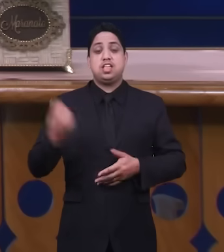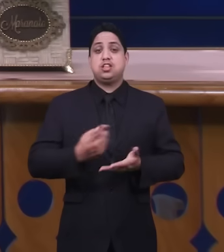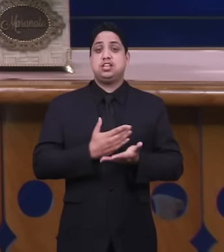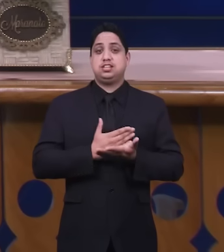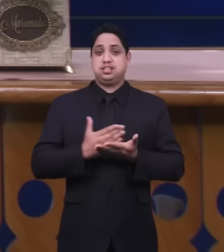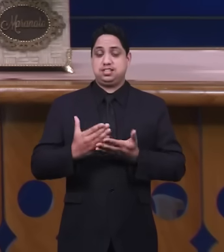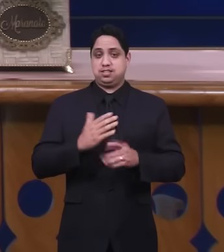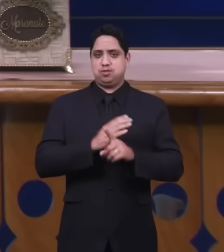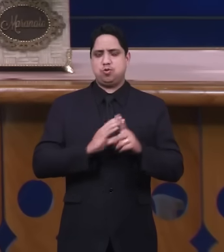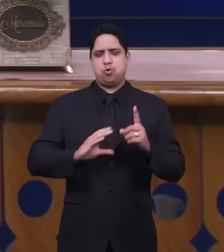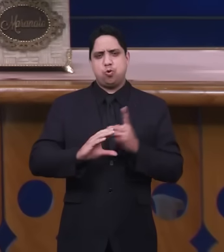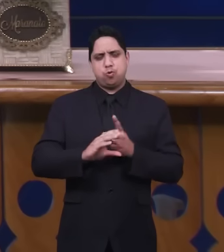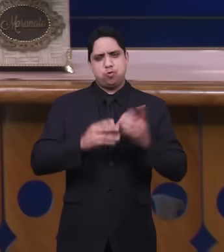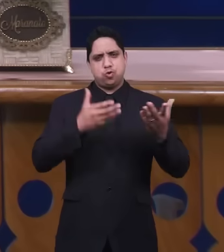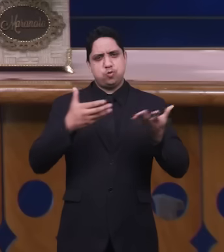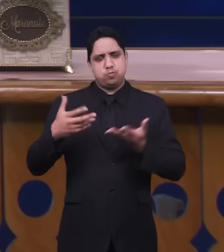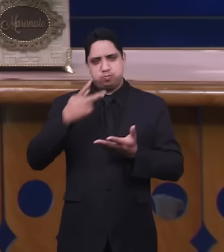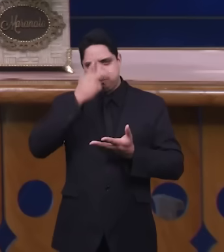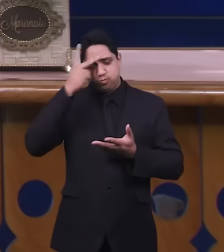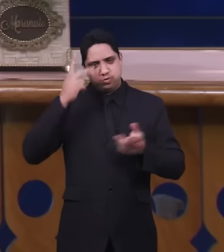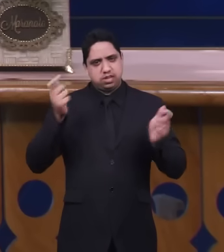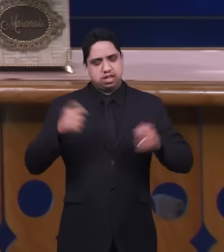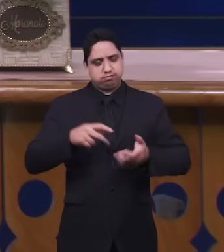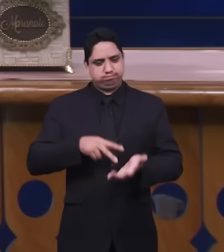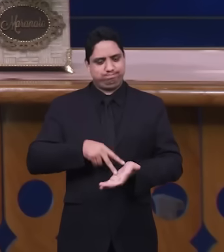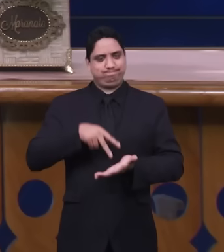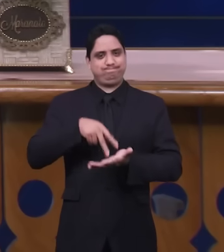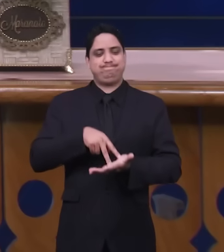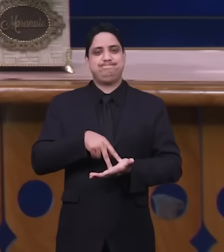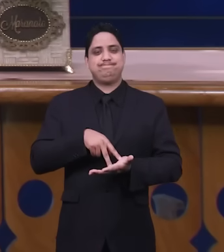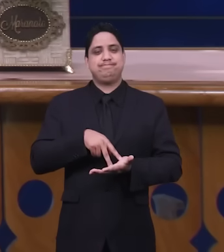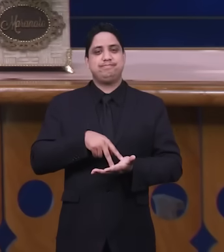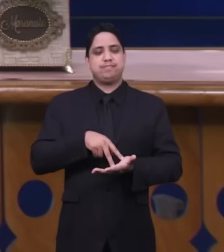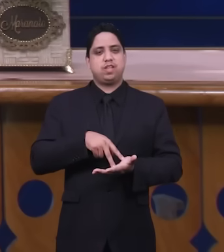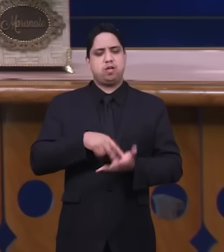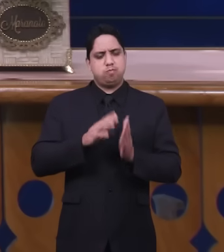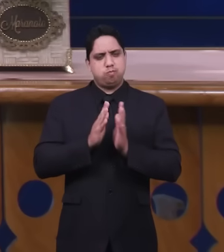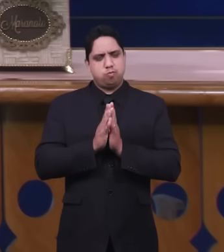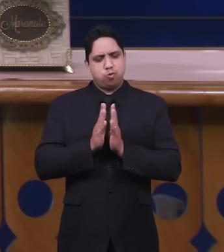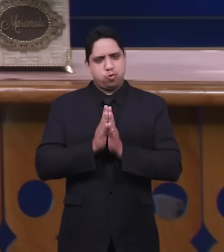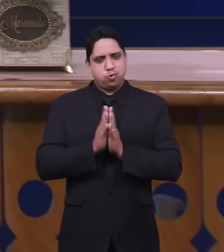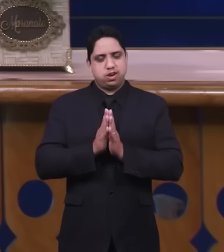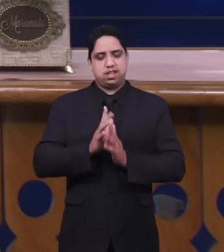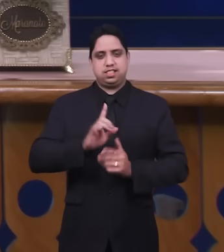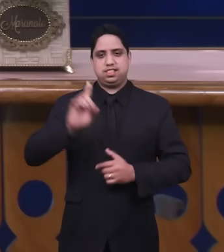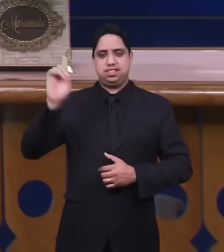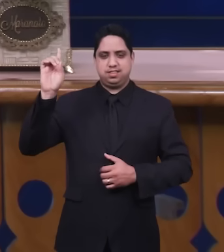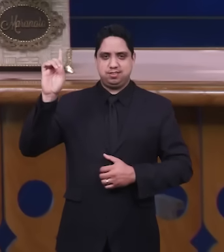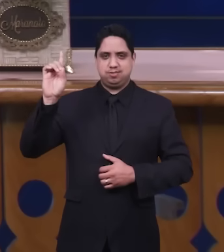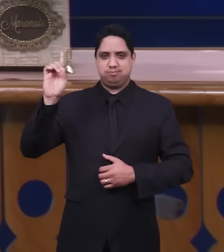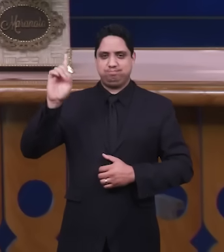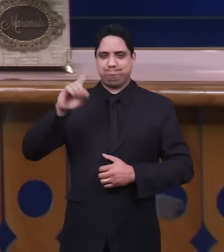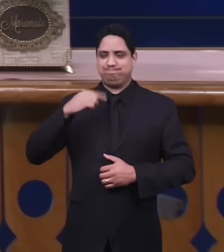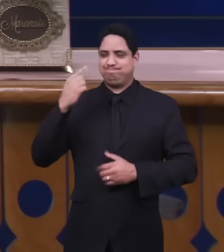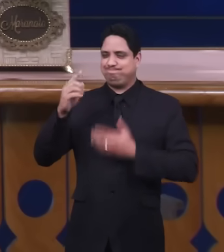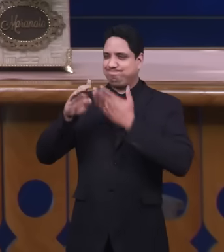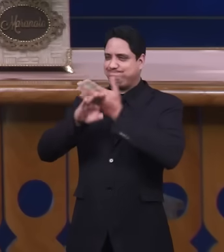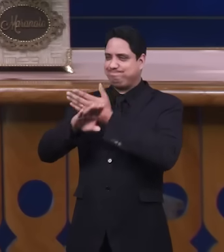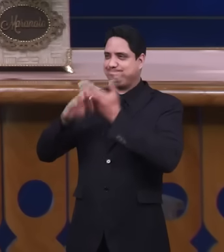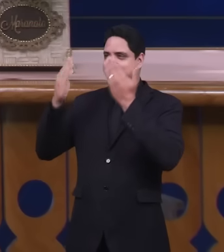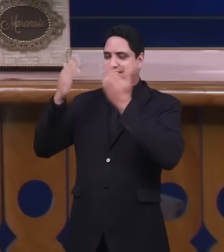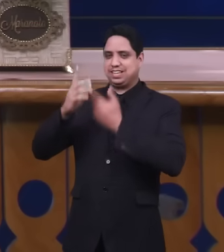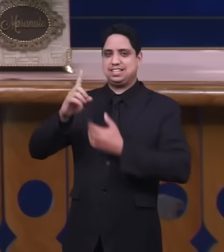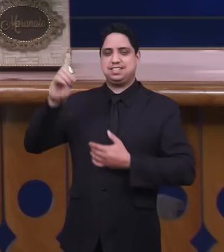início a esse culto, eu convido aqueles que puderem a estarem de pé para um momento de oração, um momento de acesso à presença do